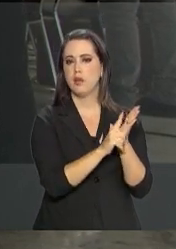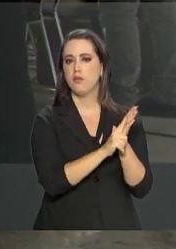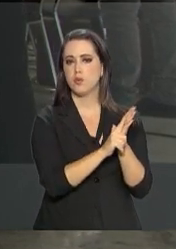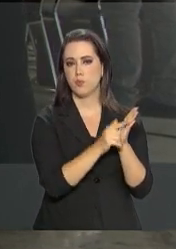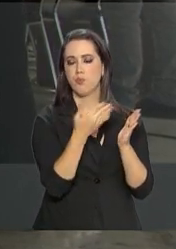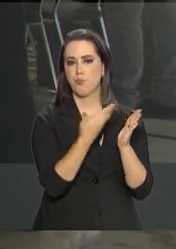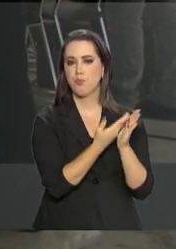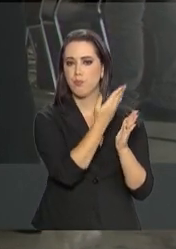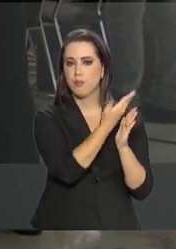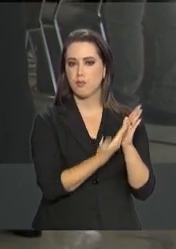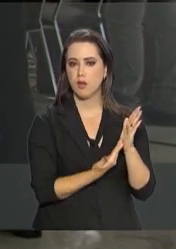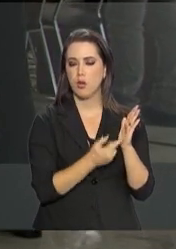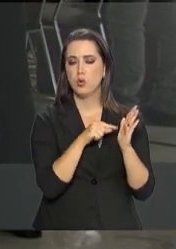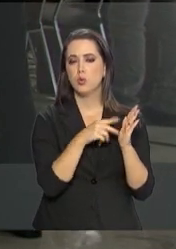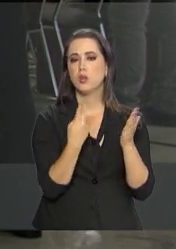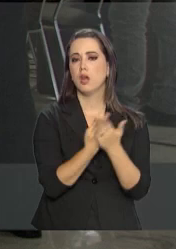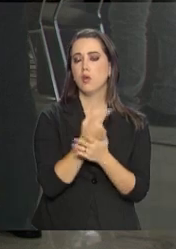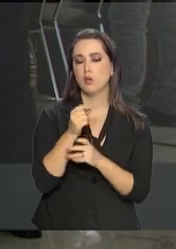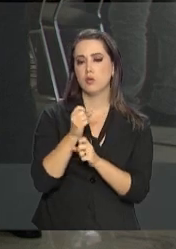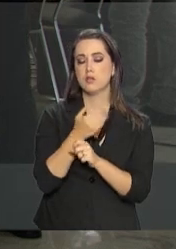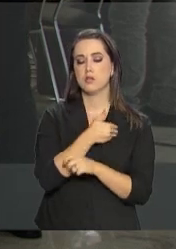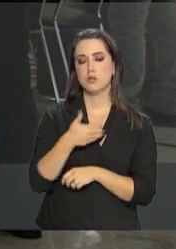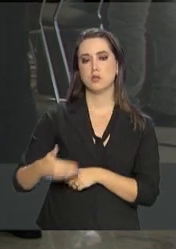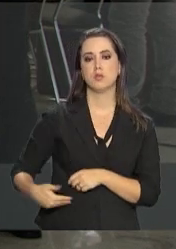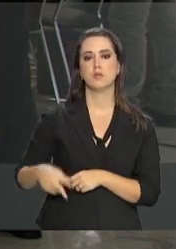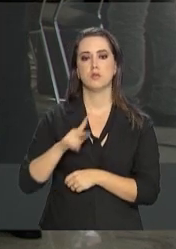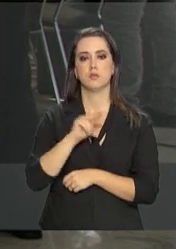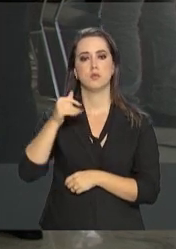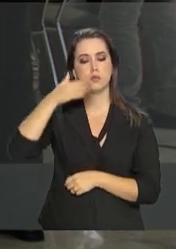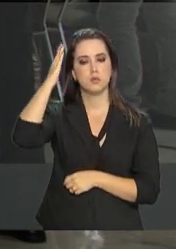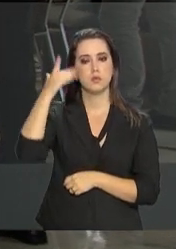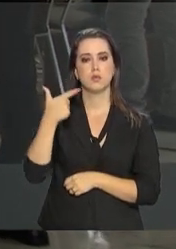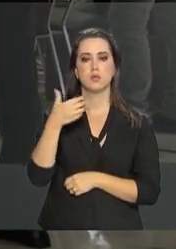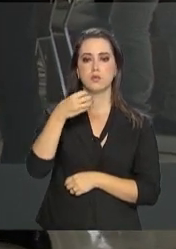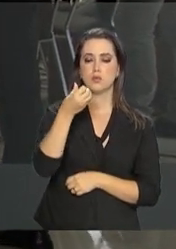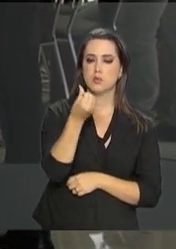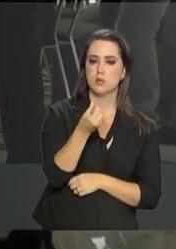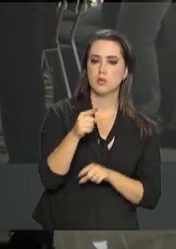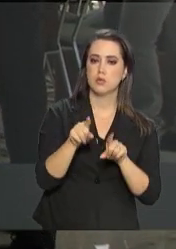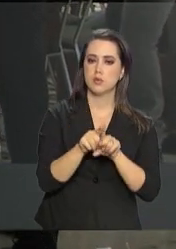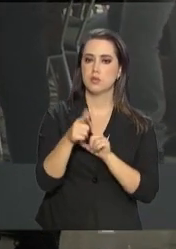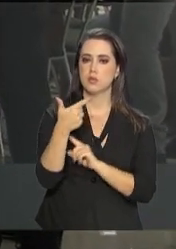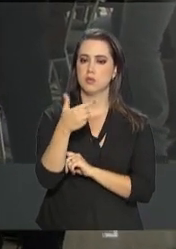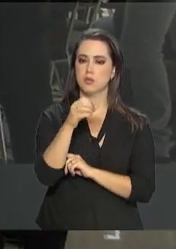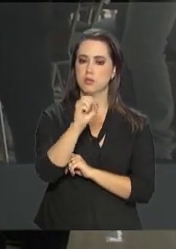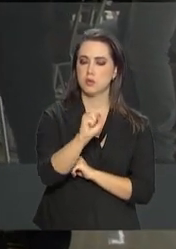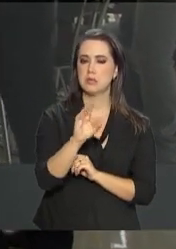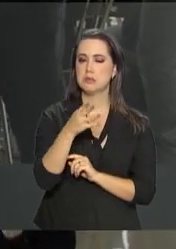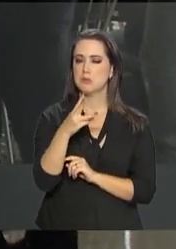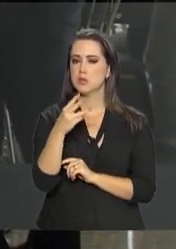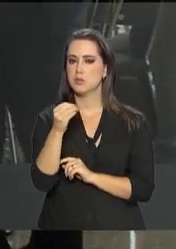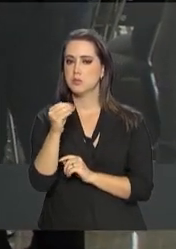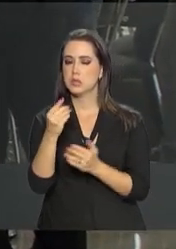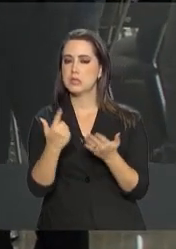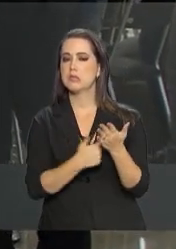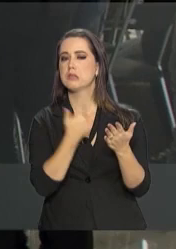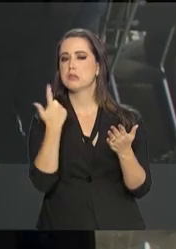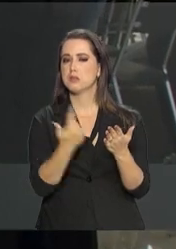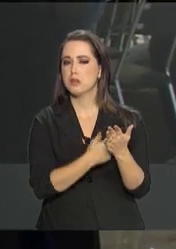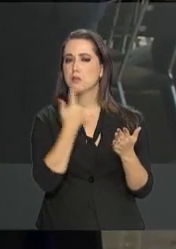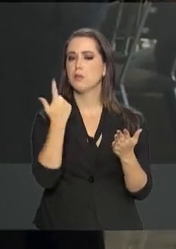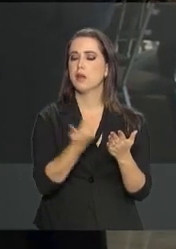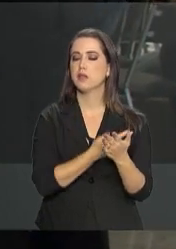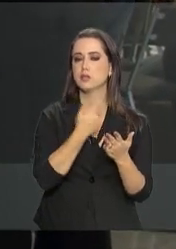foi executado durante o governo de Michel Temer entre 2016 e 2018. Esse livro contém aproximadamente 300 páginas com um resumo aí,